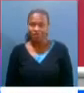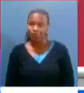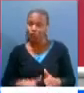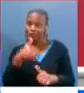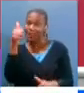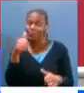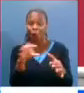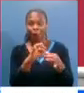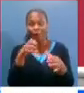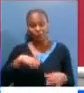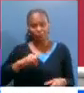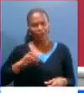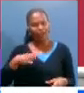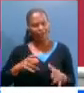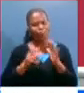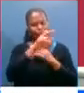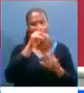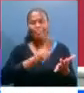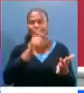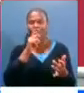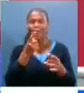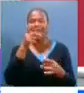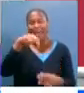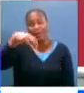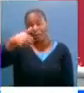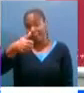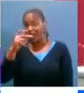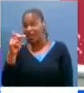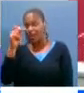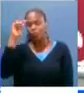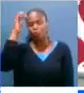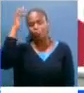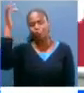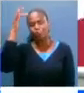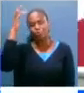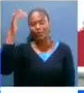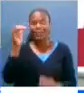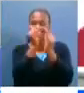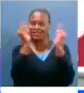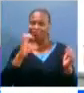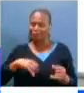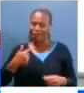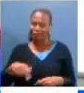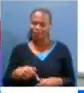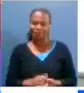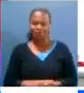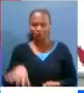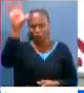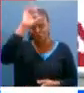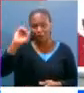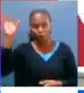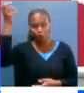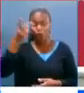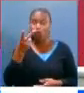E com o sucesso da Liga Espanhola, quer ir para os Estados Unidos, para a NBA, um sonho que o Internacional Cabo-Verdiano alimenta. O Ministério da